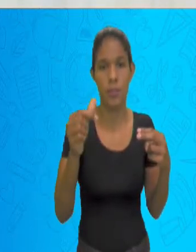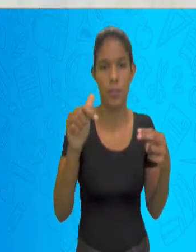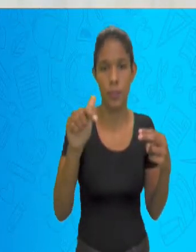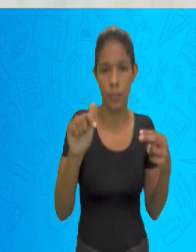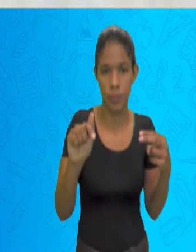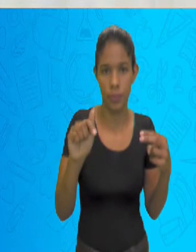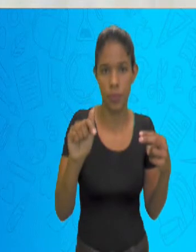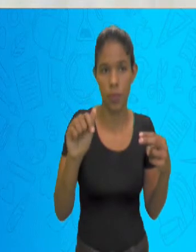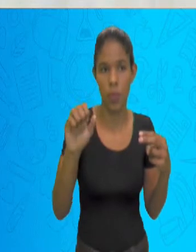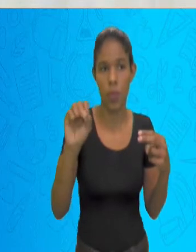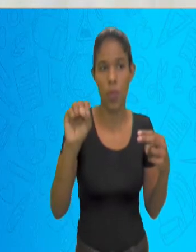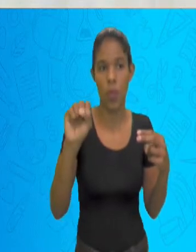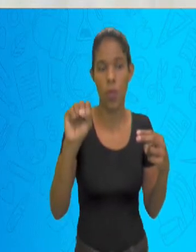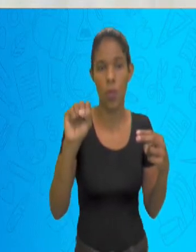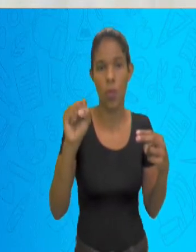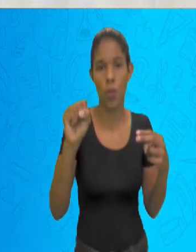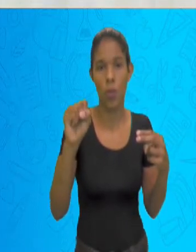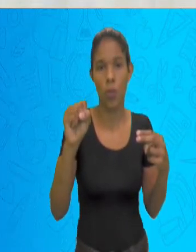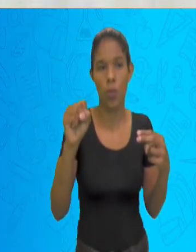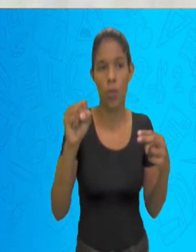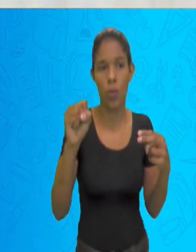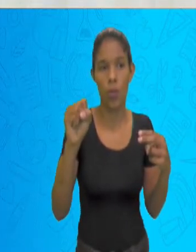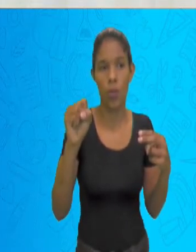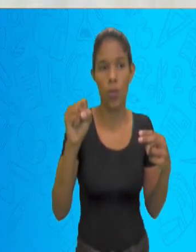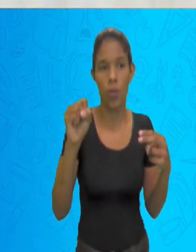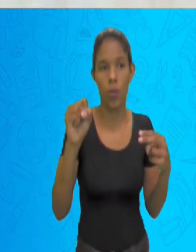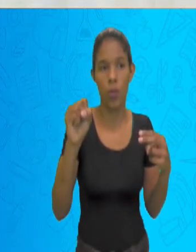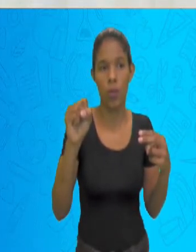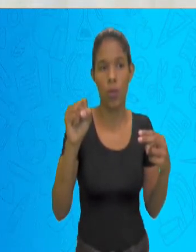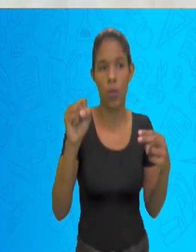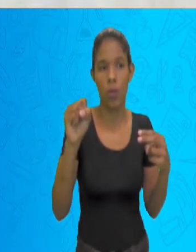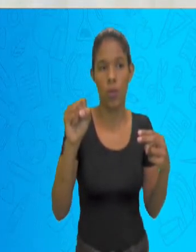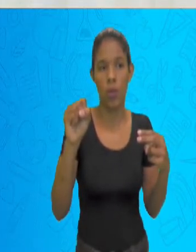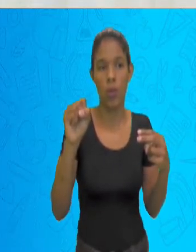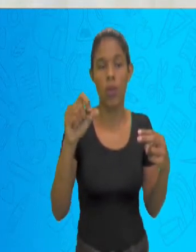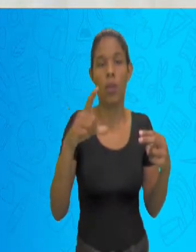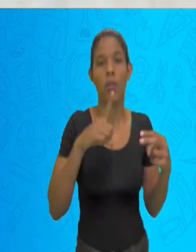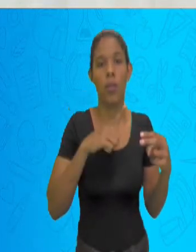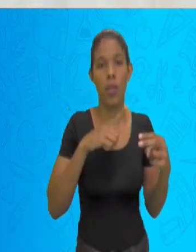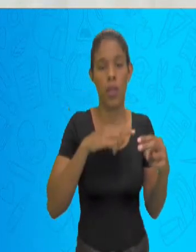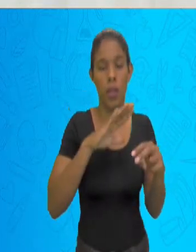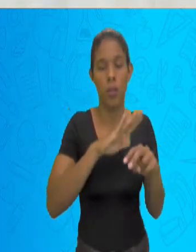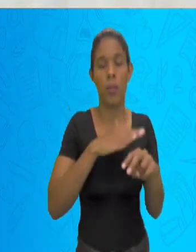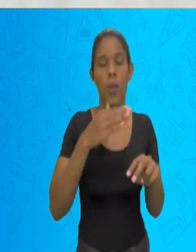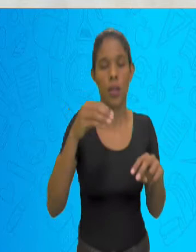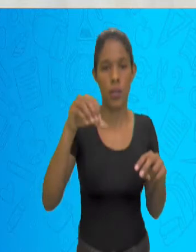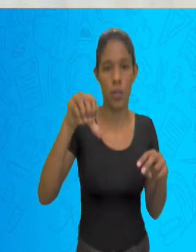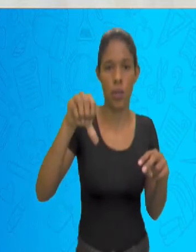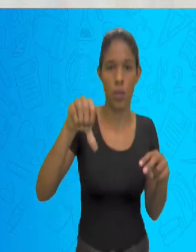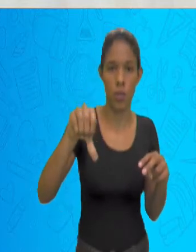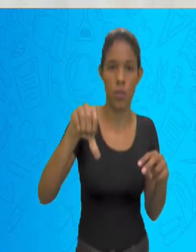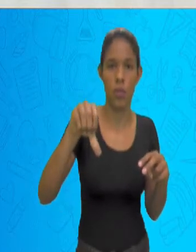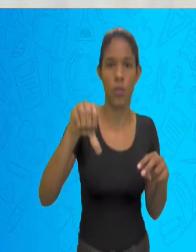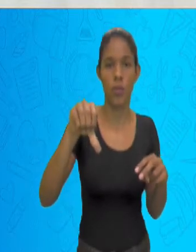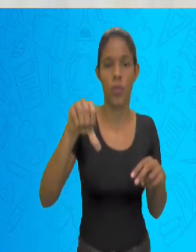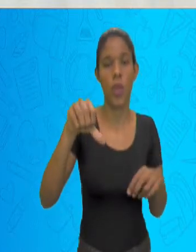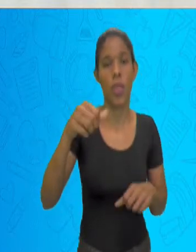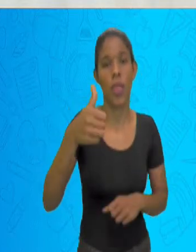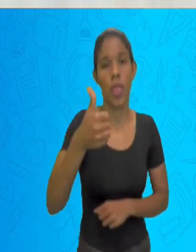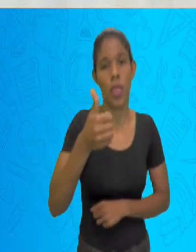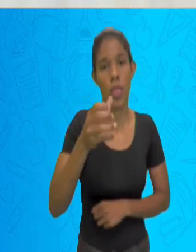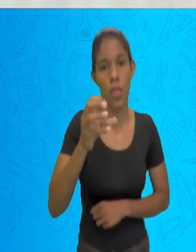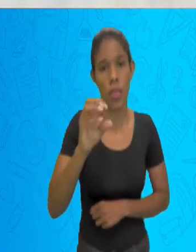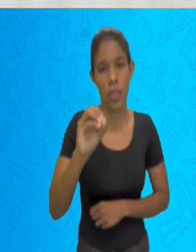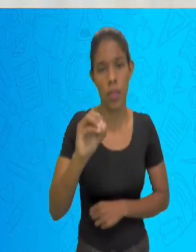7 e 8. Temos aqui ainda, ó, 9,